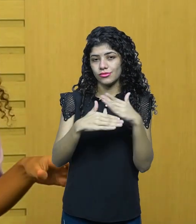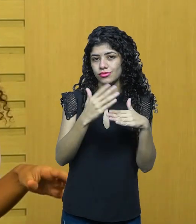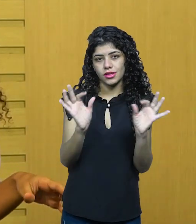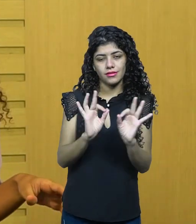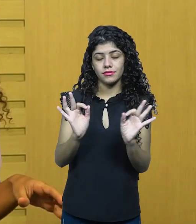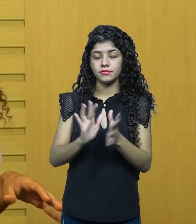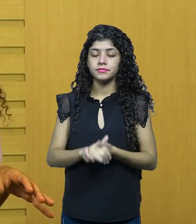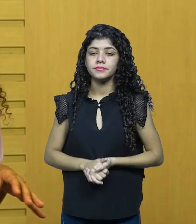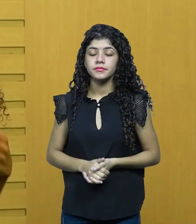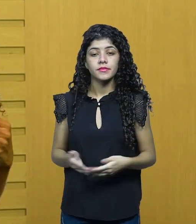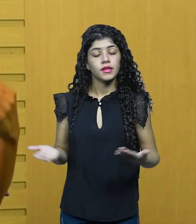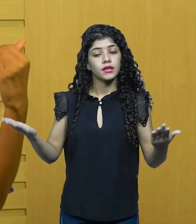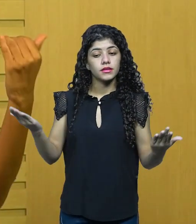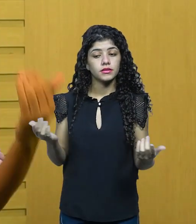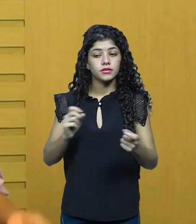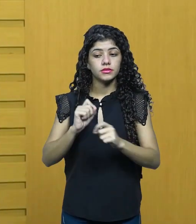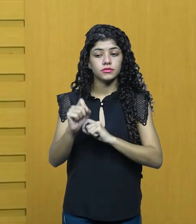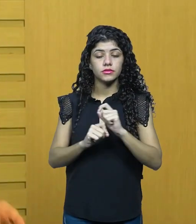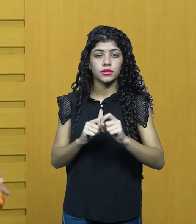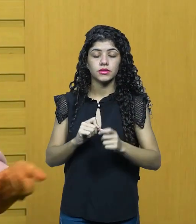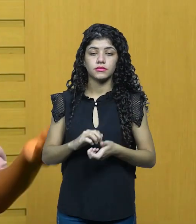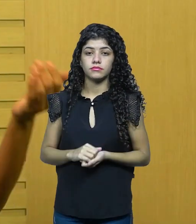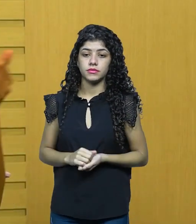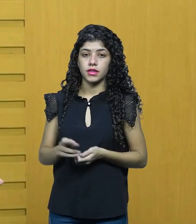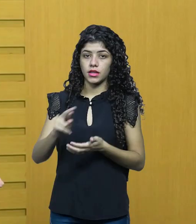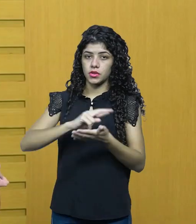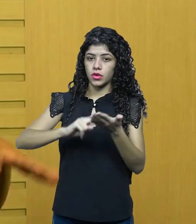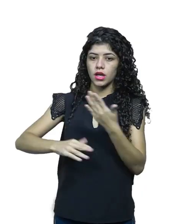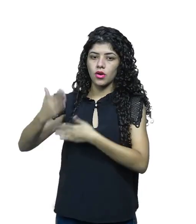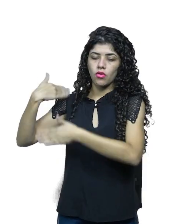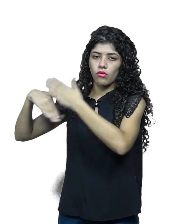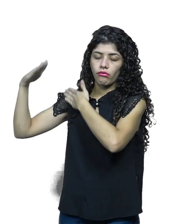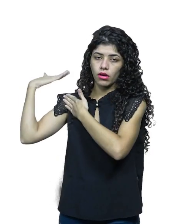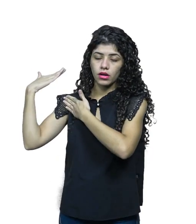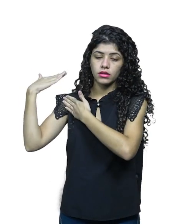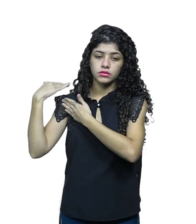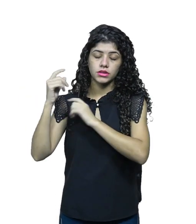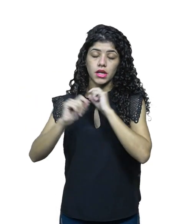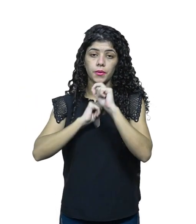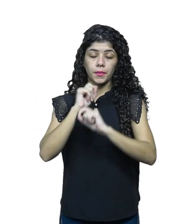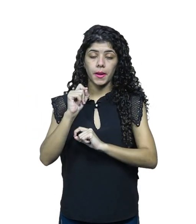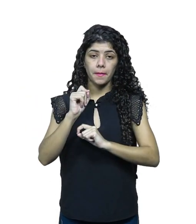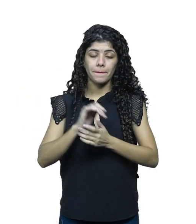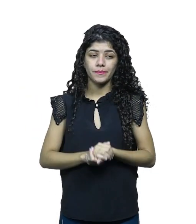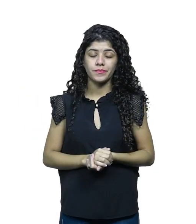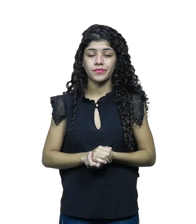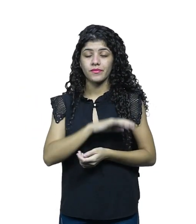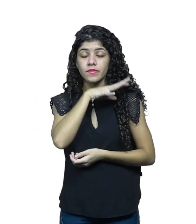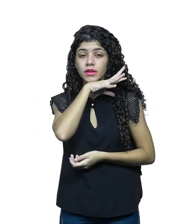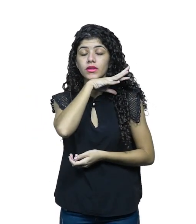desenvolvidos. E aí, nesse sentido, esse roteiro antepassado, ele era mais precário,